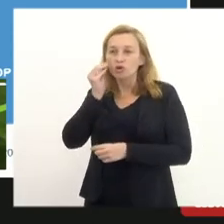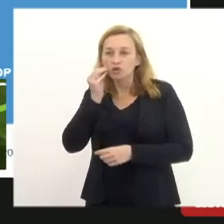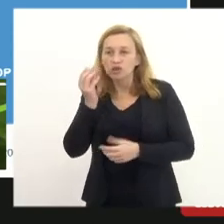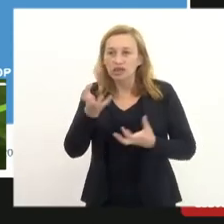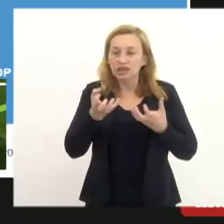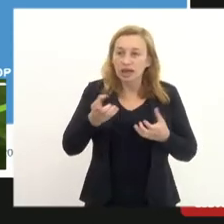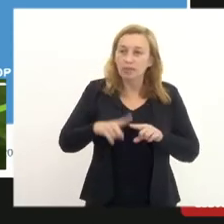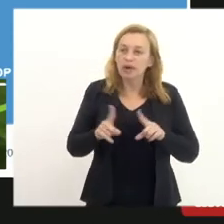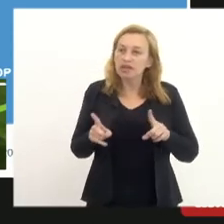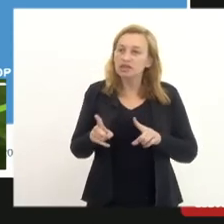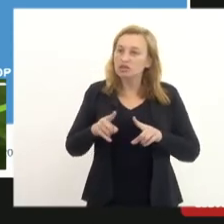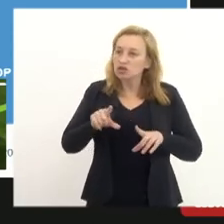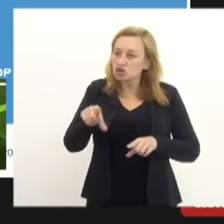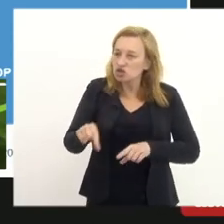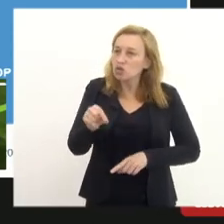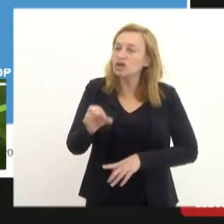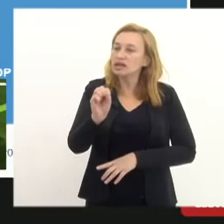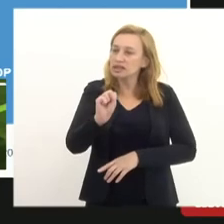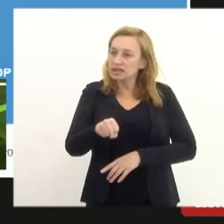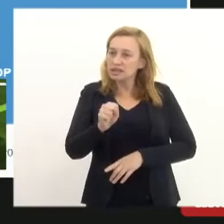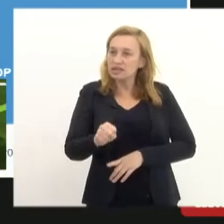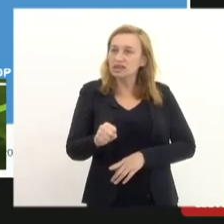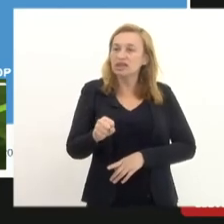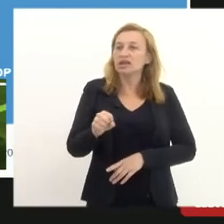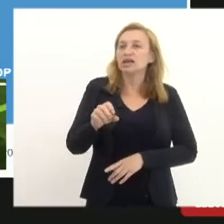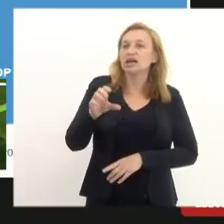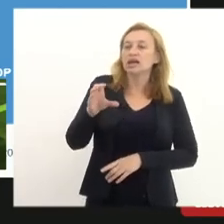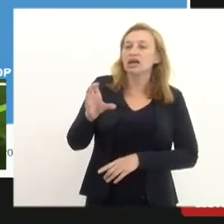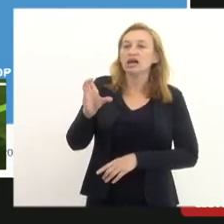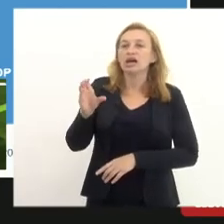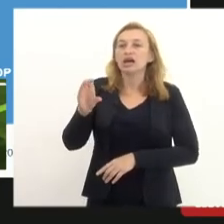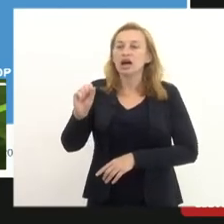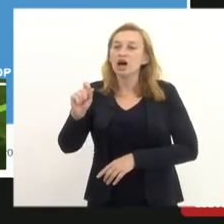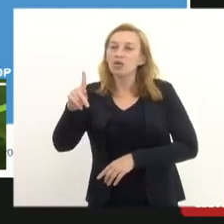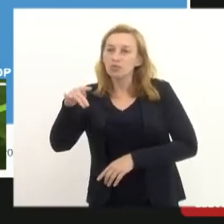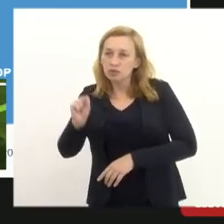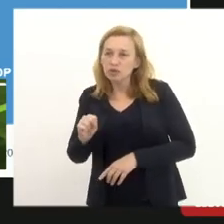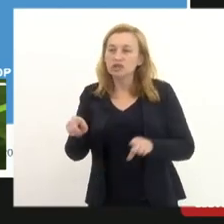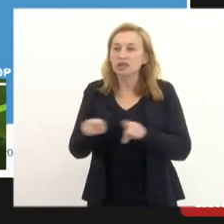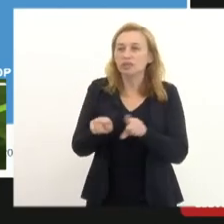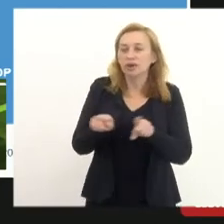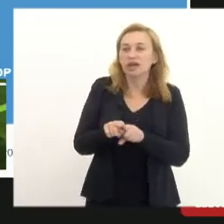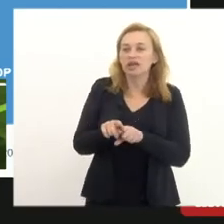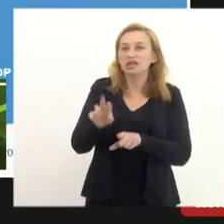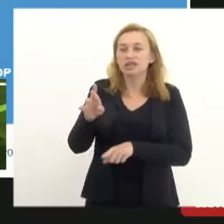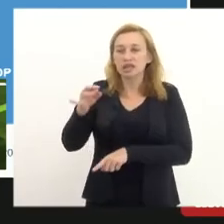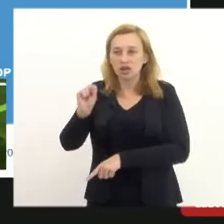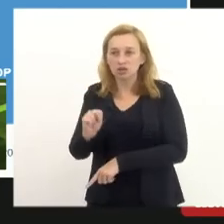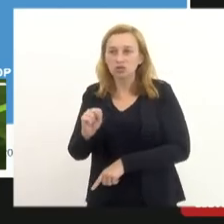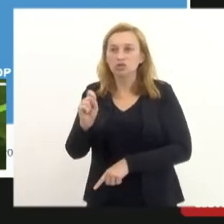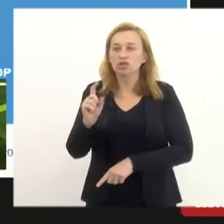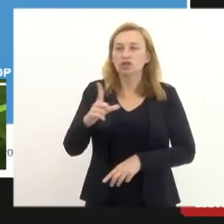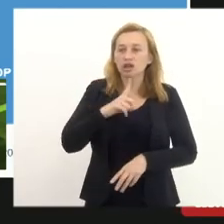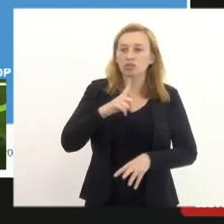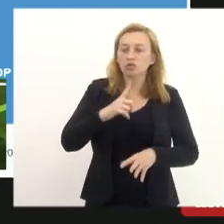preferência é sim as bacias de Campos e Santos. Hoje nós temos uma